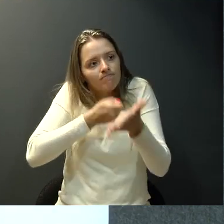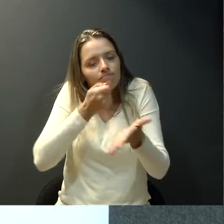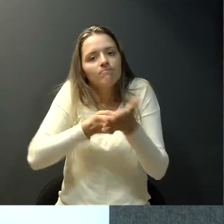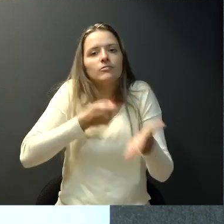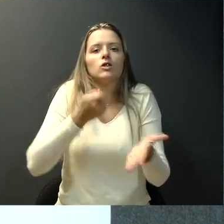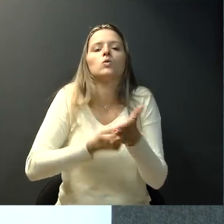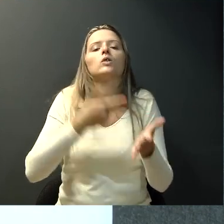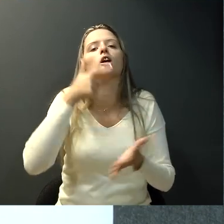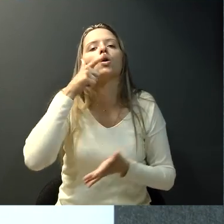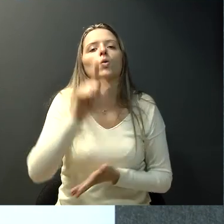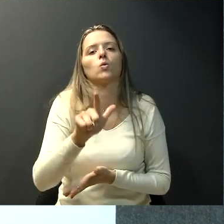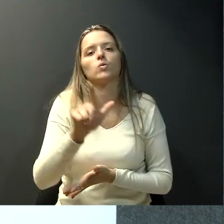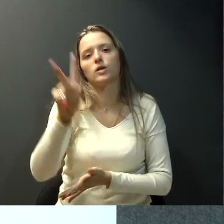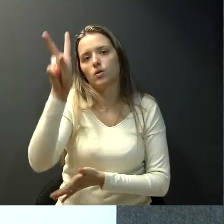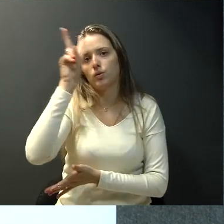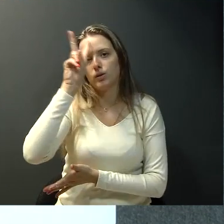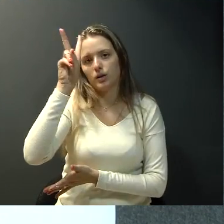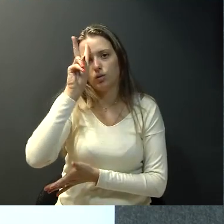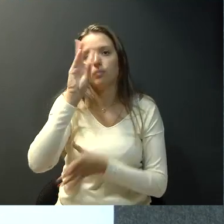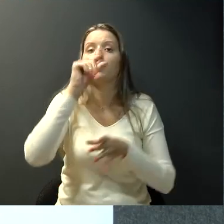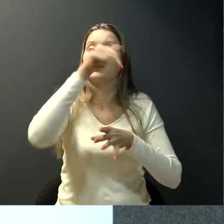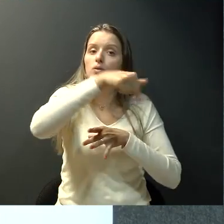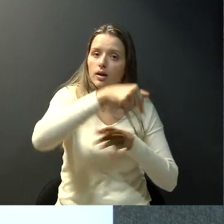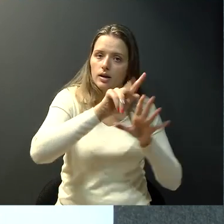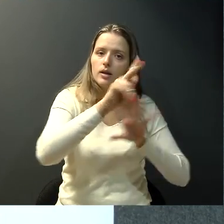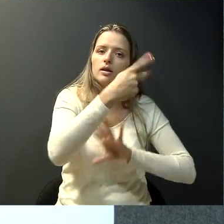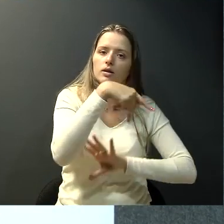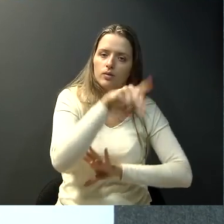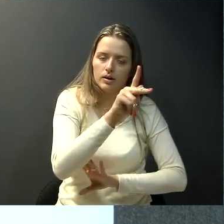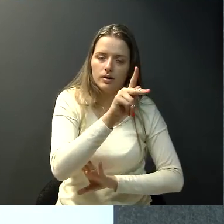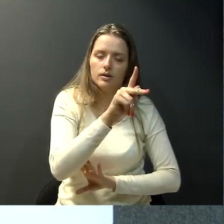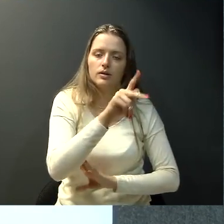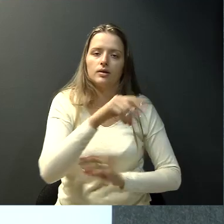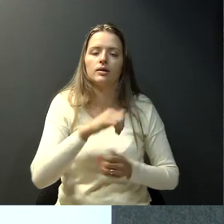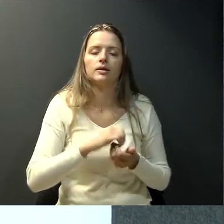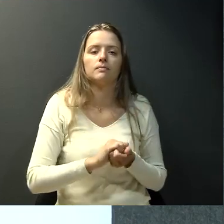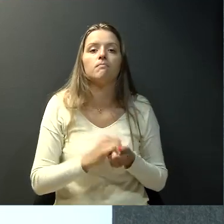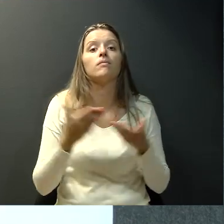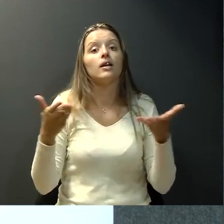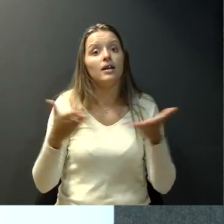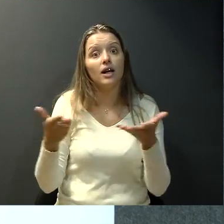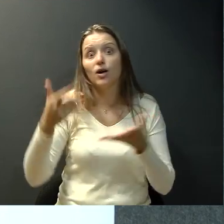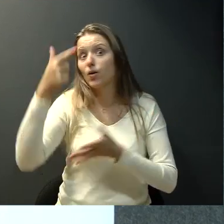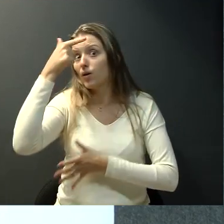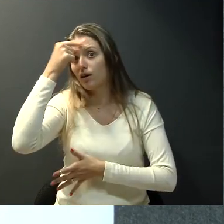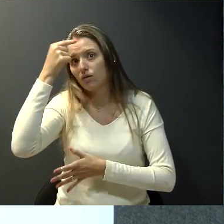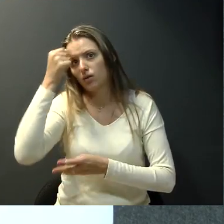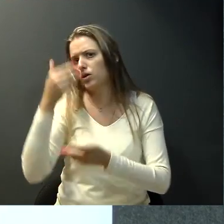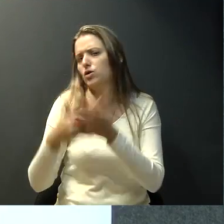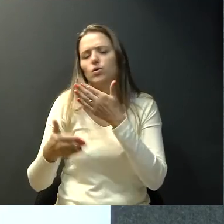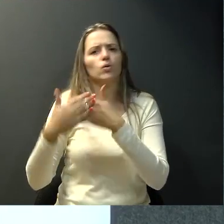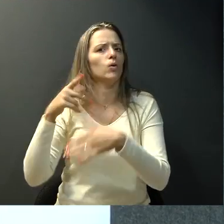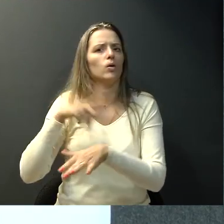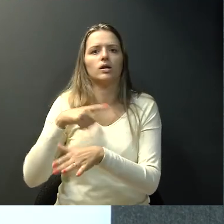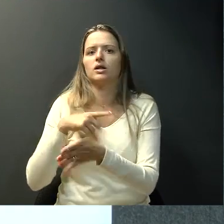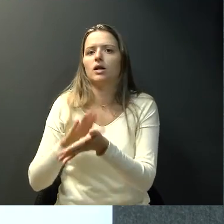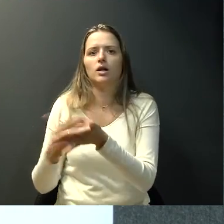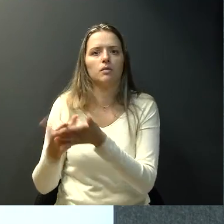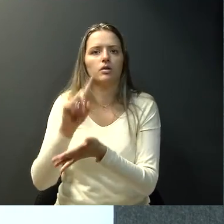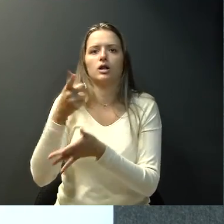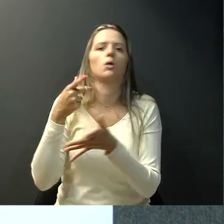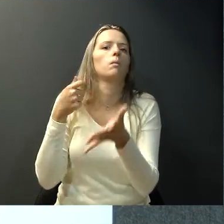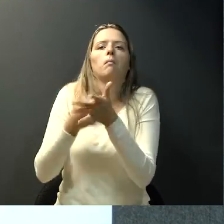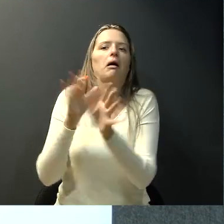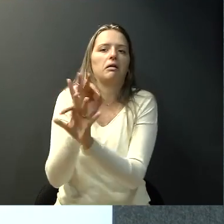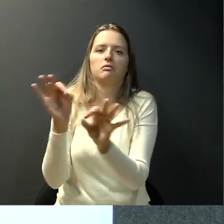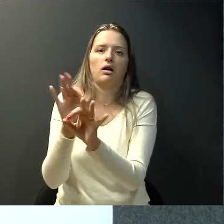luta, foi conseguido, né, o ensino médio aqui. E agora a faculdade todas têm e eles não